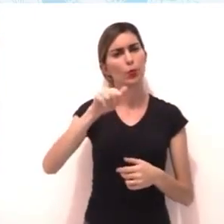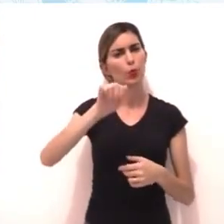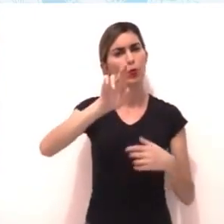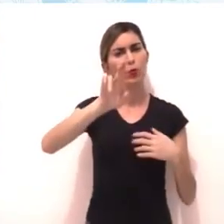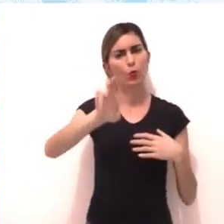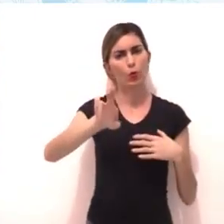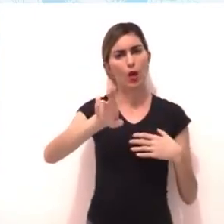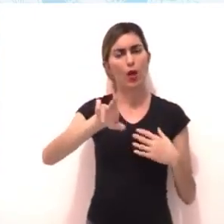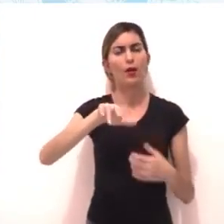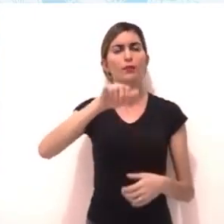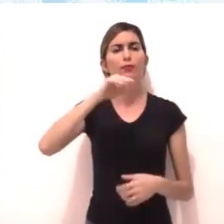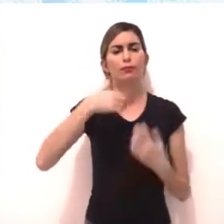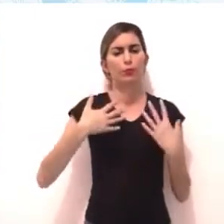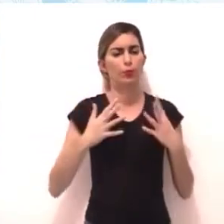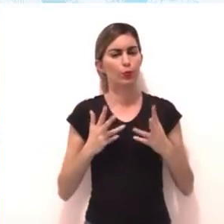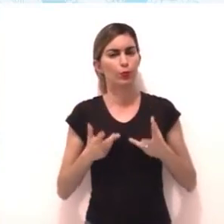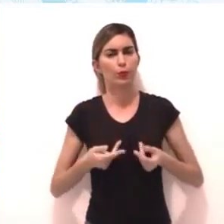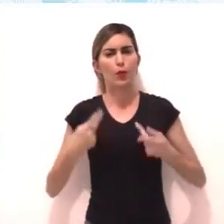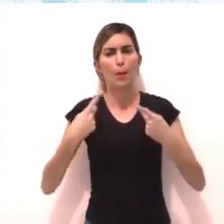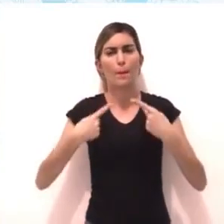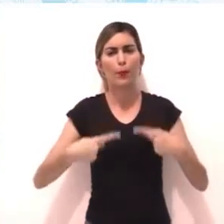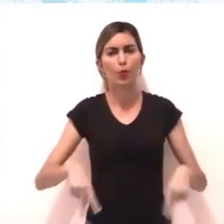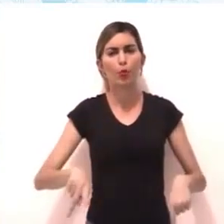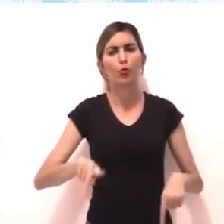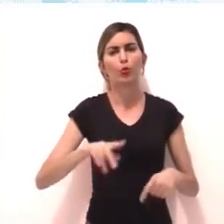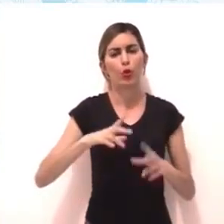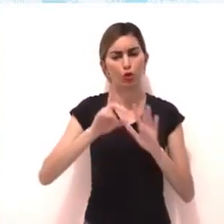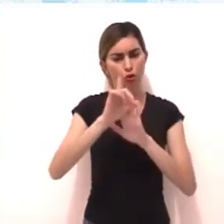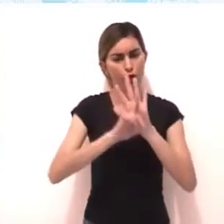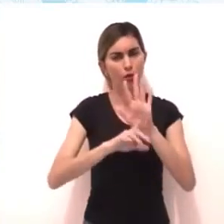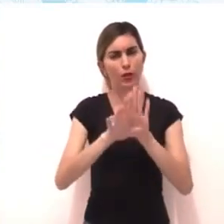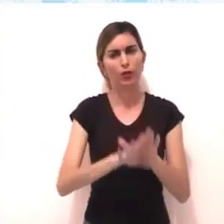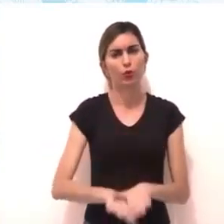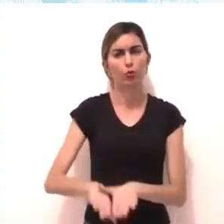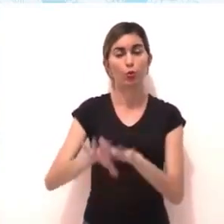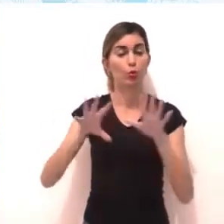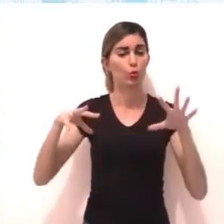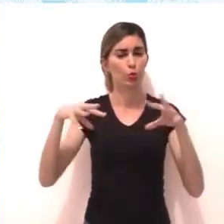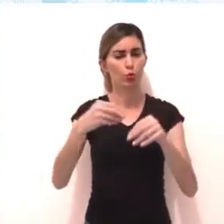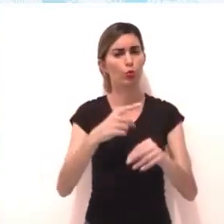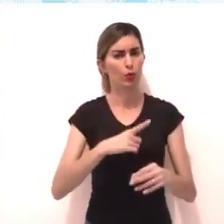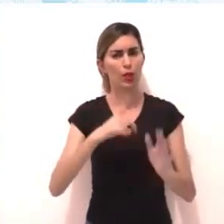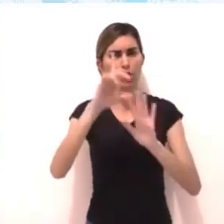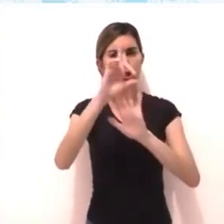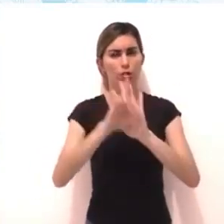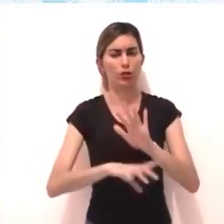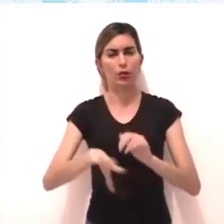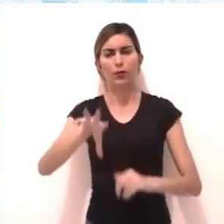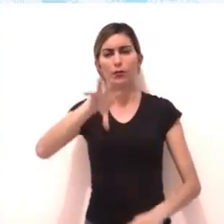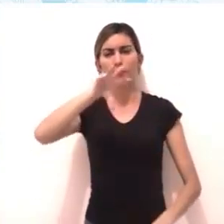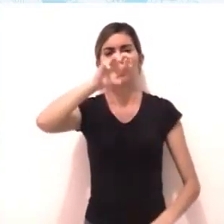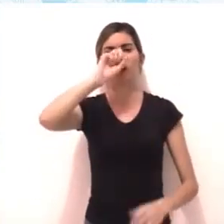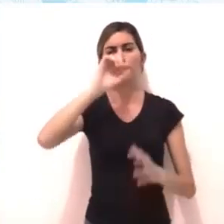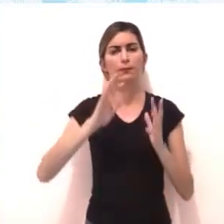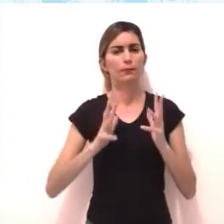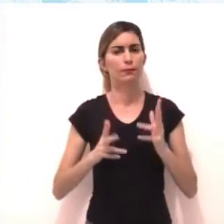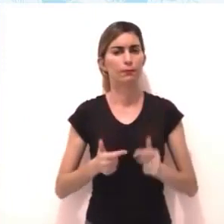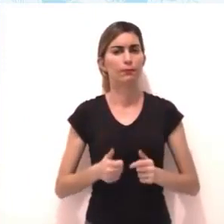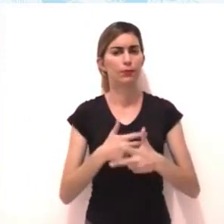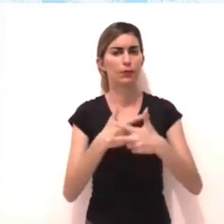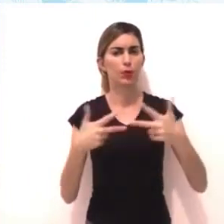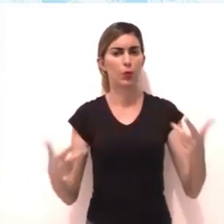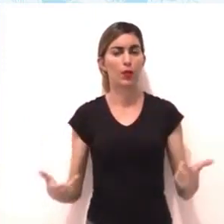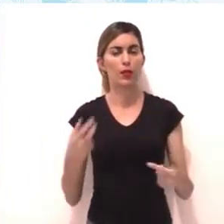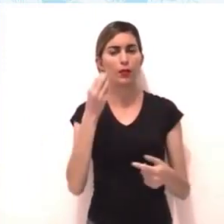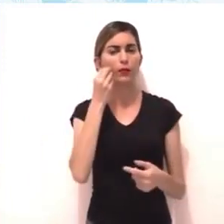ar puro é um direito de todos? Será que todos têm direito a respirar um ar de qualidade? E